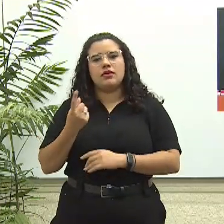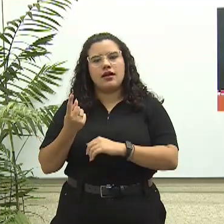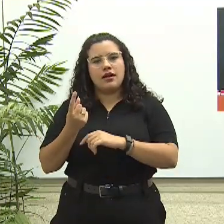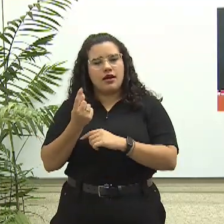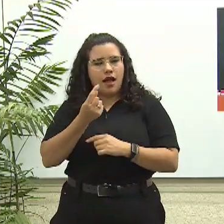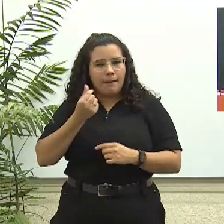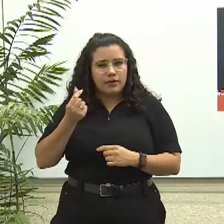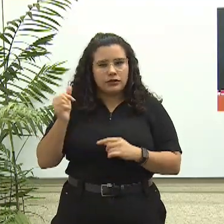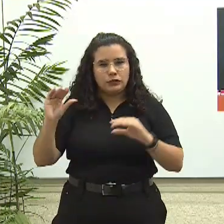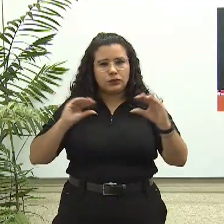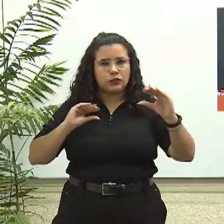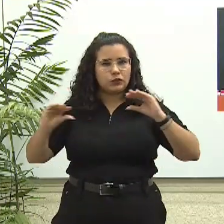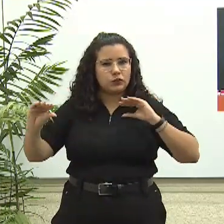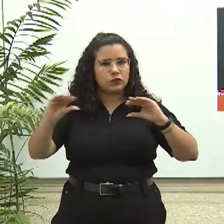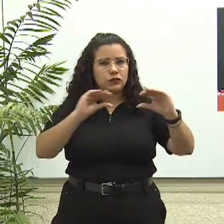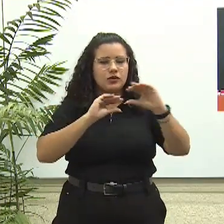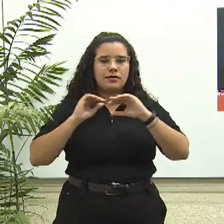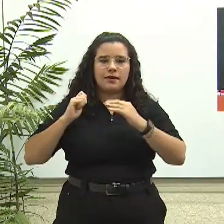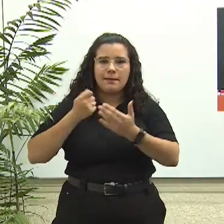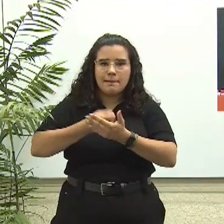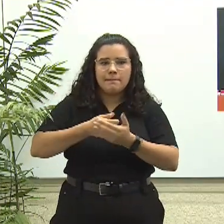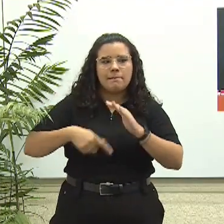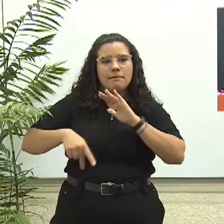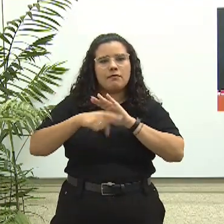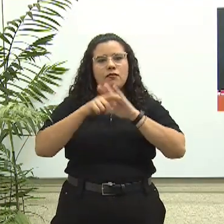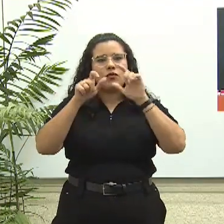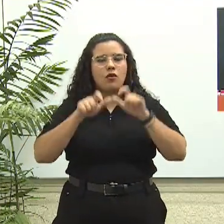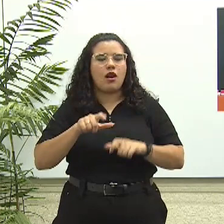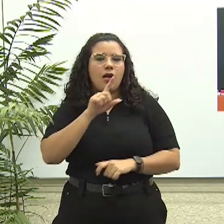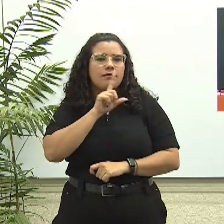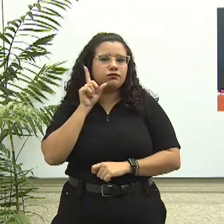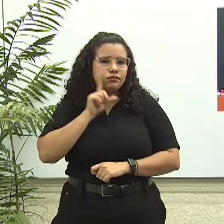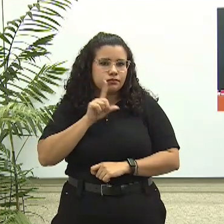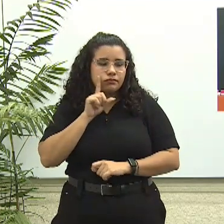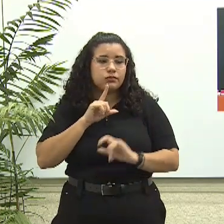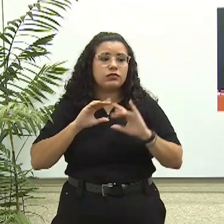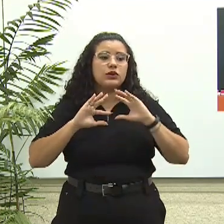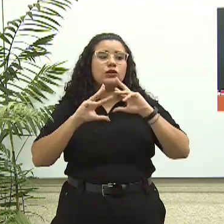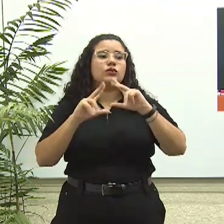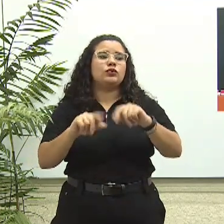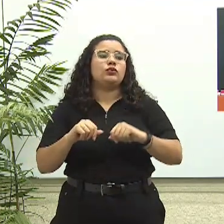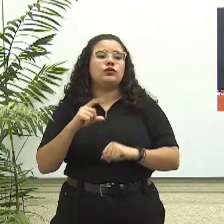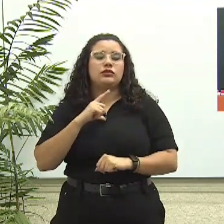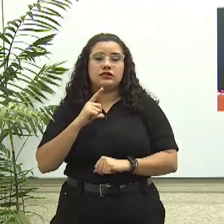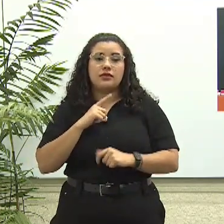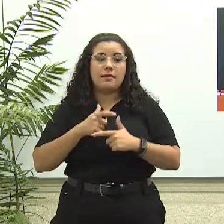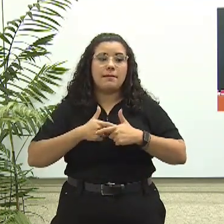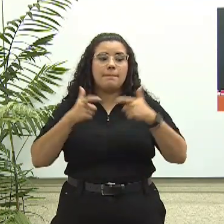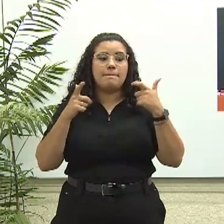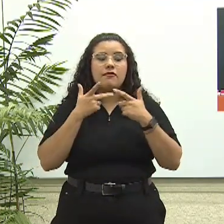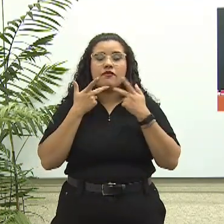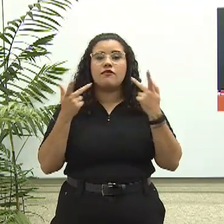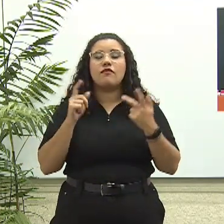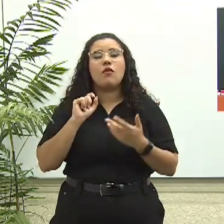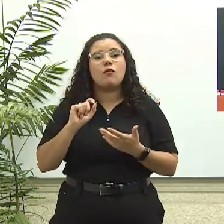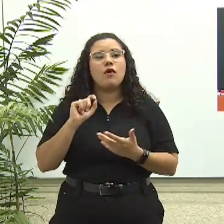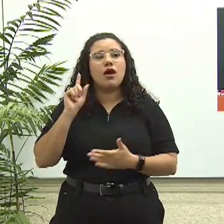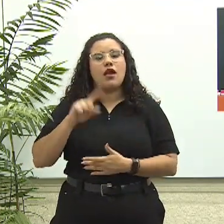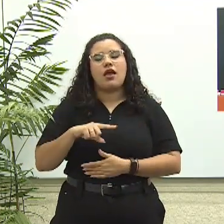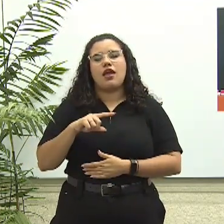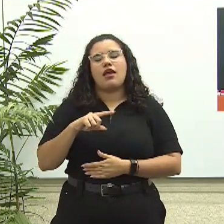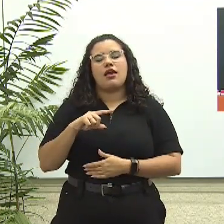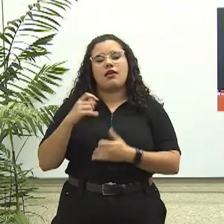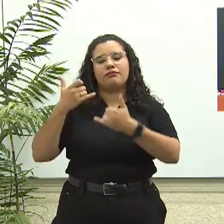V capital de investimento que estão lá no Vale do Silício tudo isso e a palavra da moda é disrupção né tudo isso